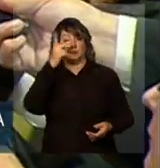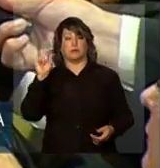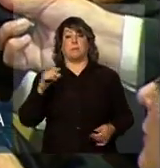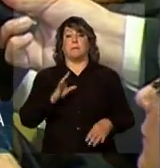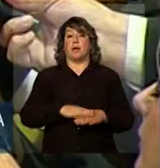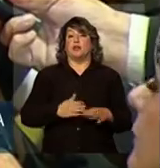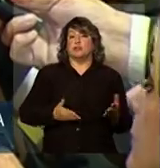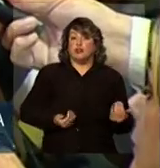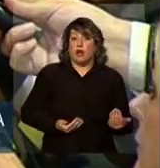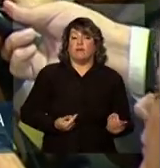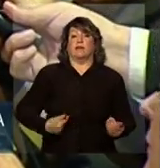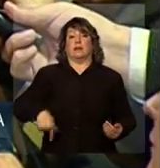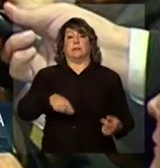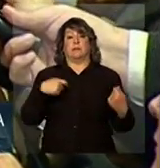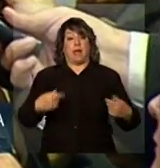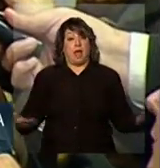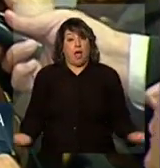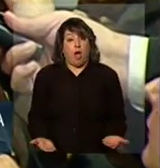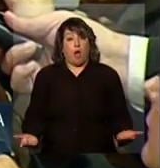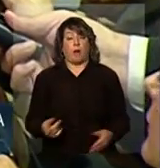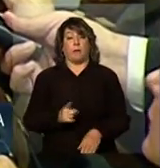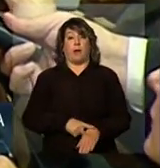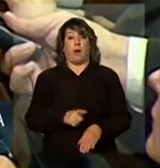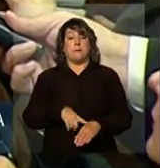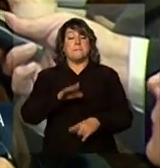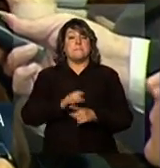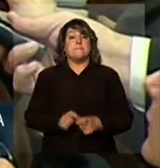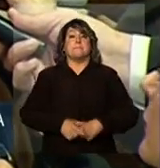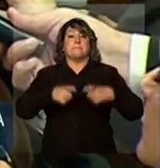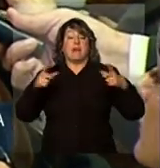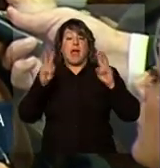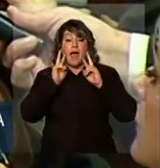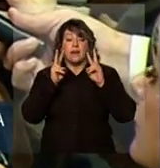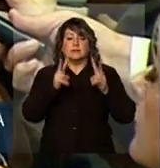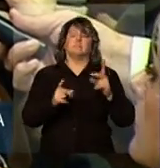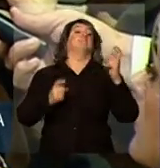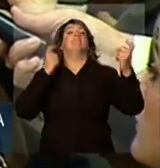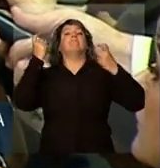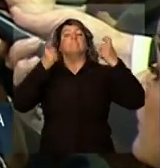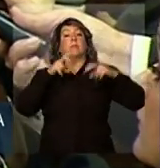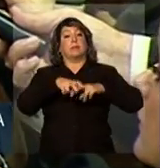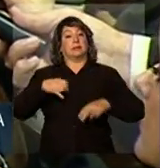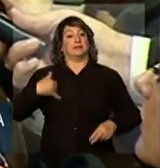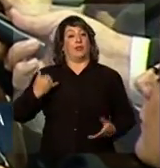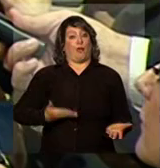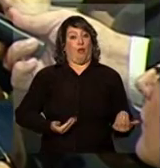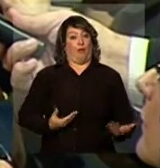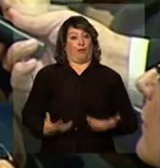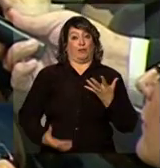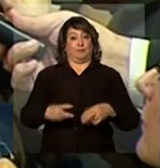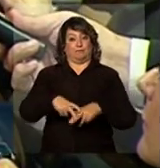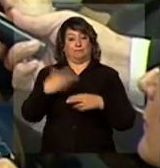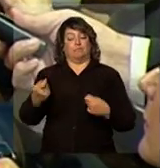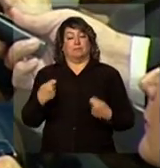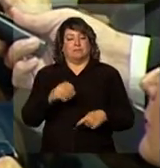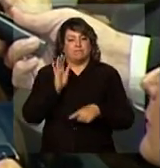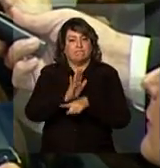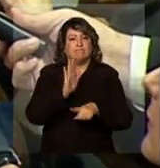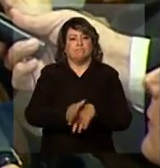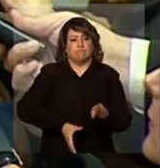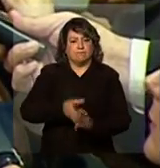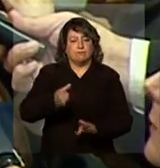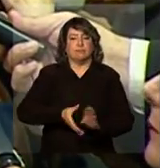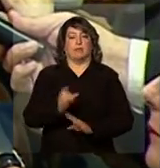e que requerem neste momento em um grau maior de preocupação de responsabilidade de articulação das ações